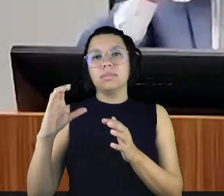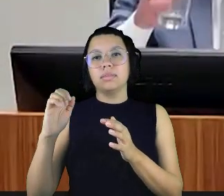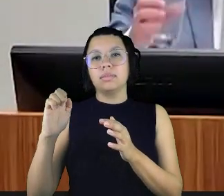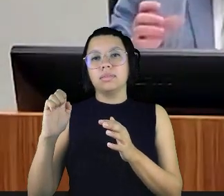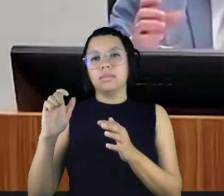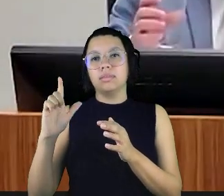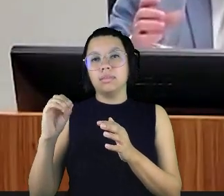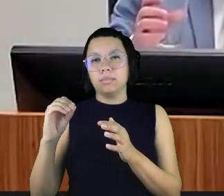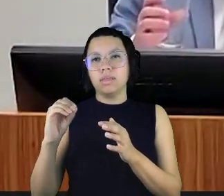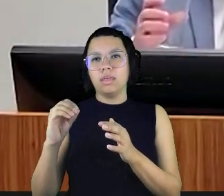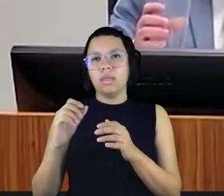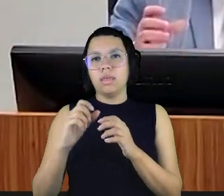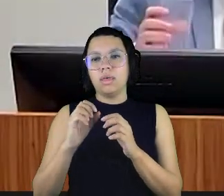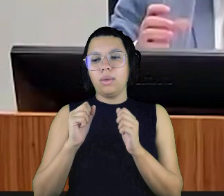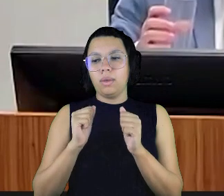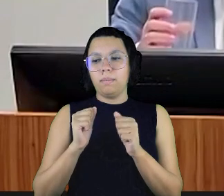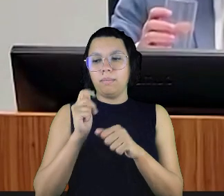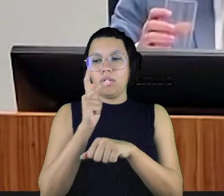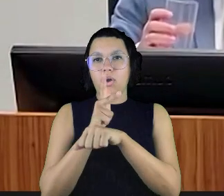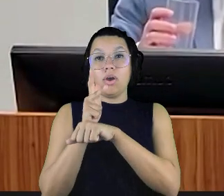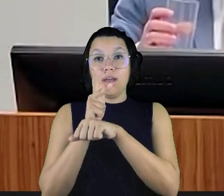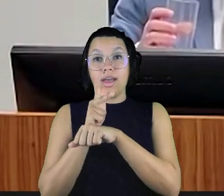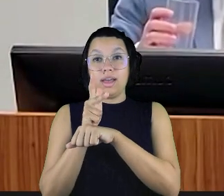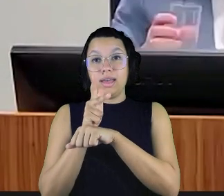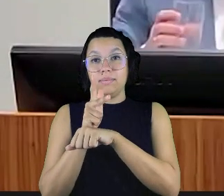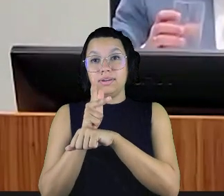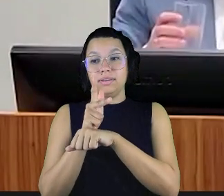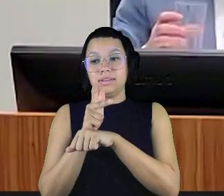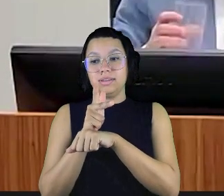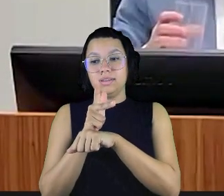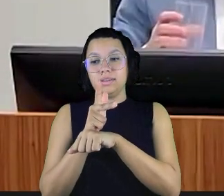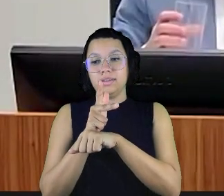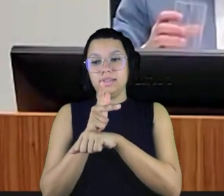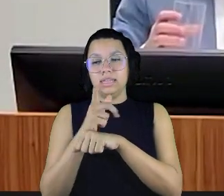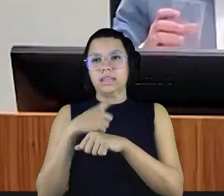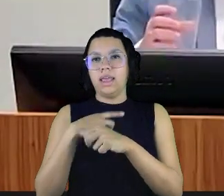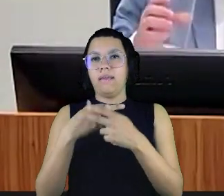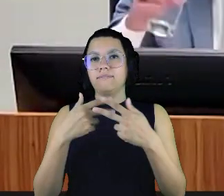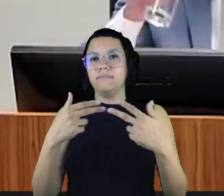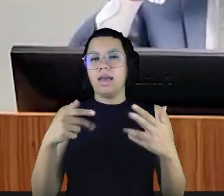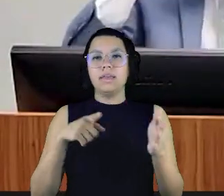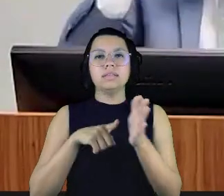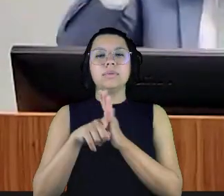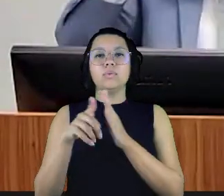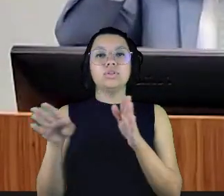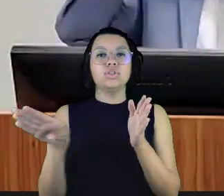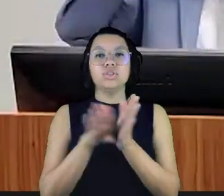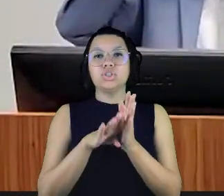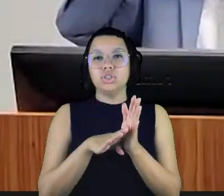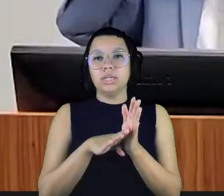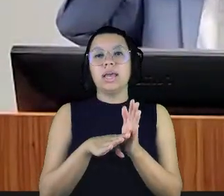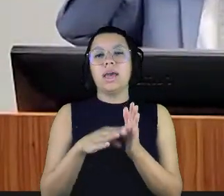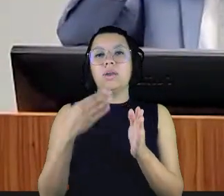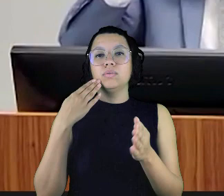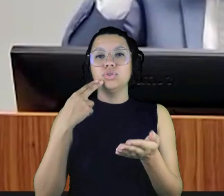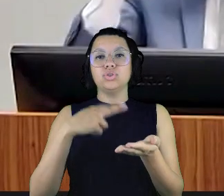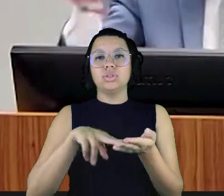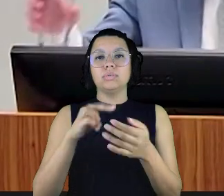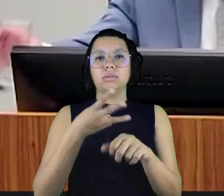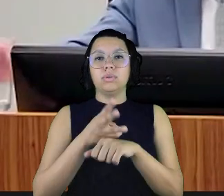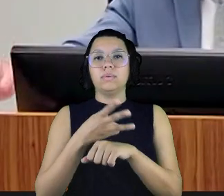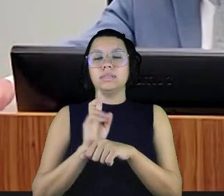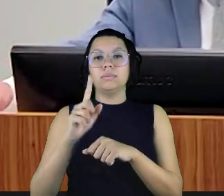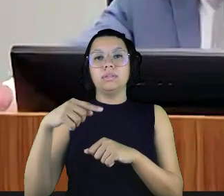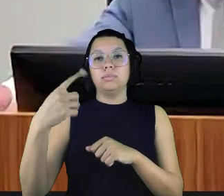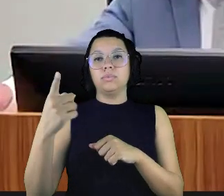Na verdade, o Marcelo tem várias perguntas que chegaram aqui. Eu te encaminhei pelo WhatsApp e depois você Isso. manda. A gente vai